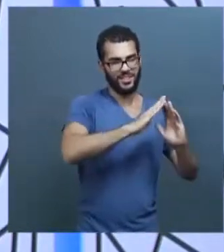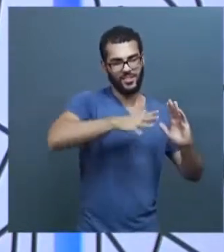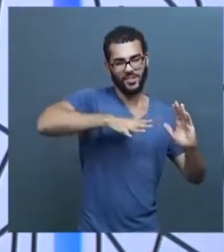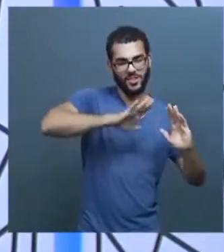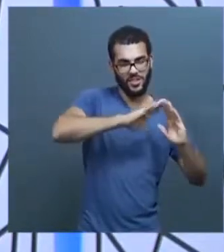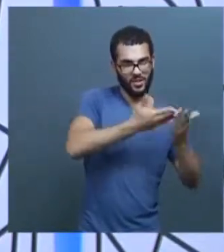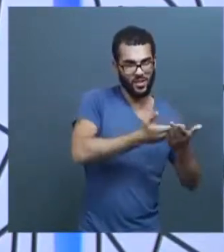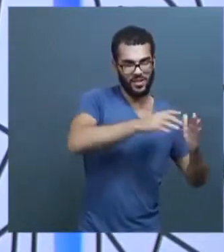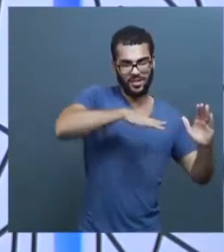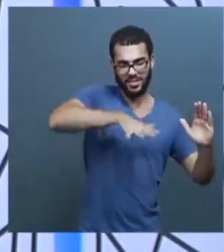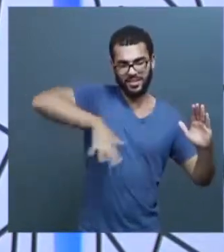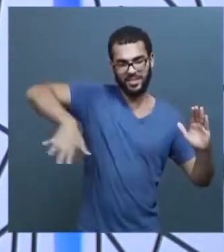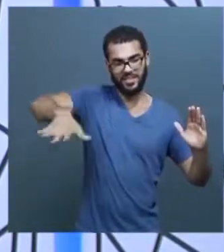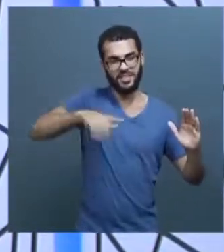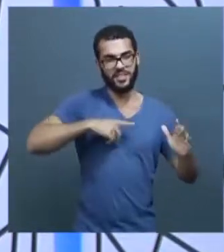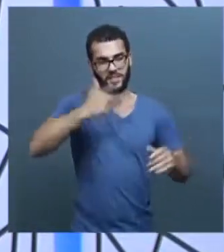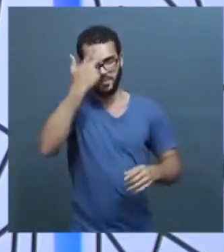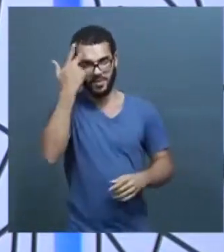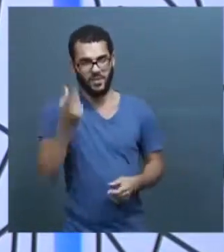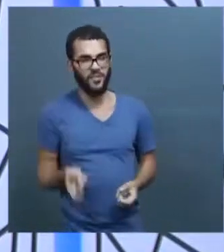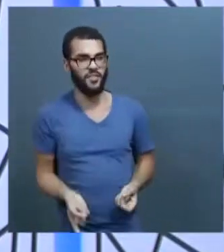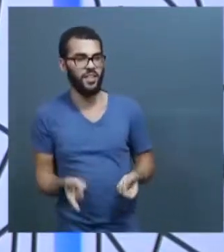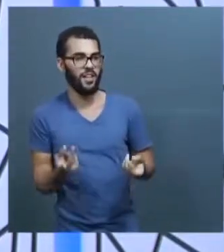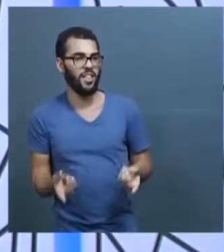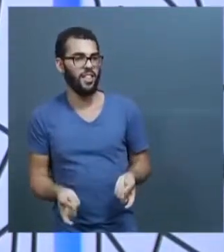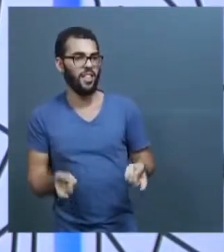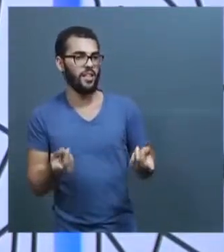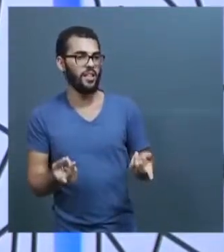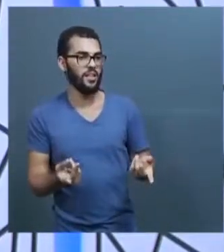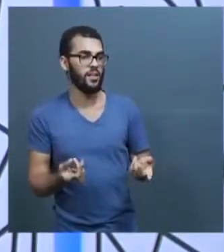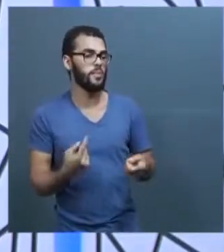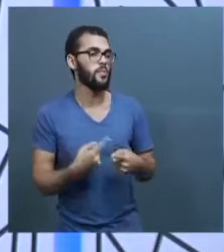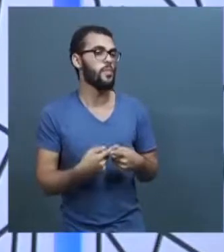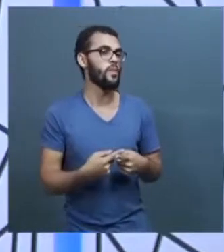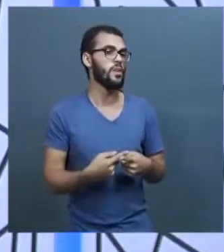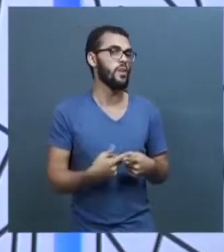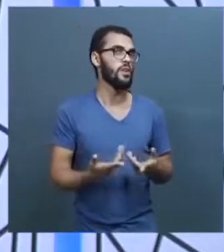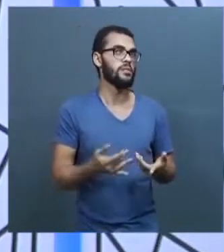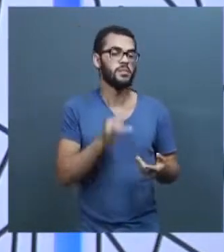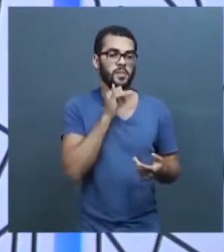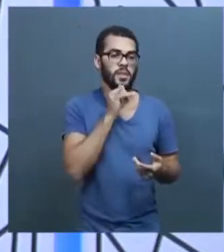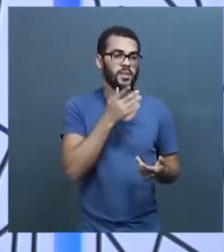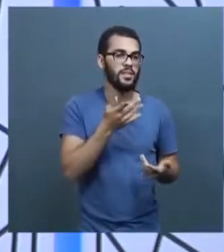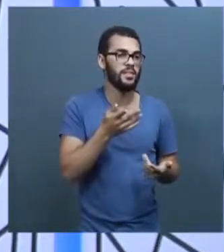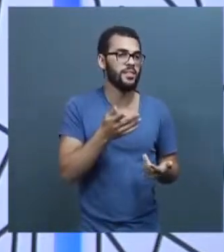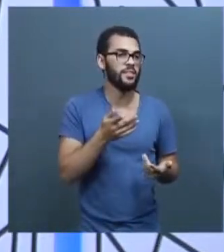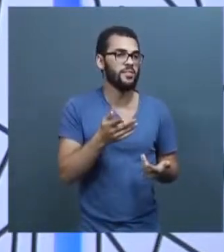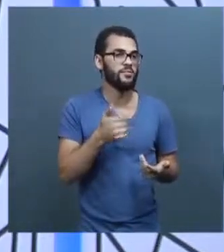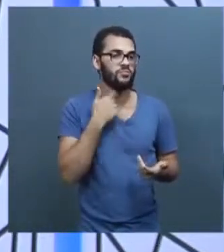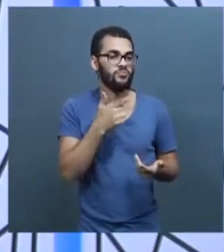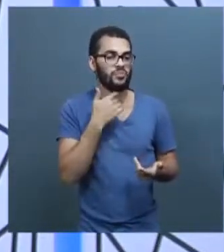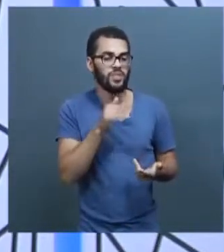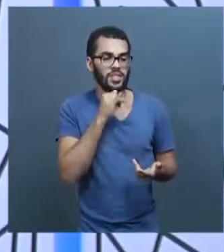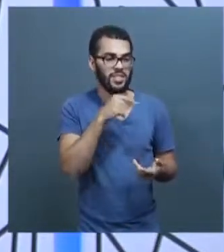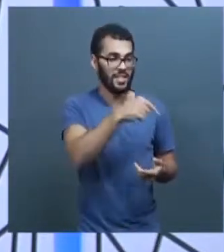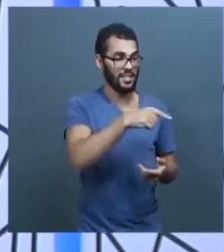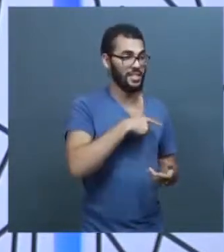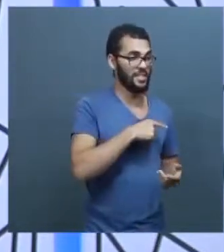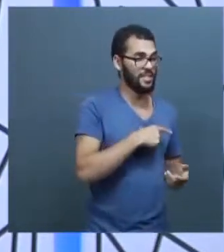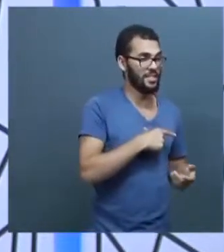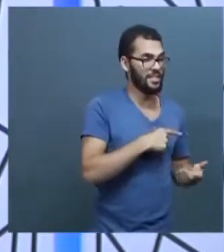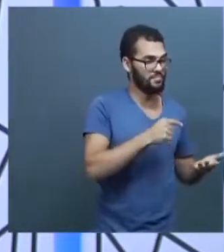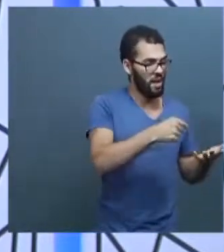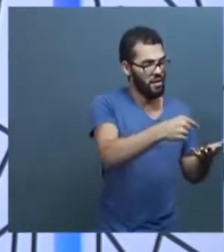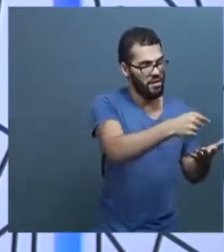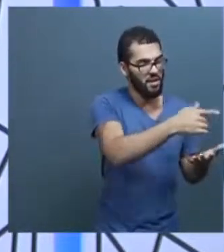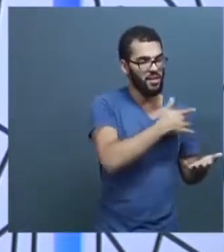escola, porque não adianta nada na escola estar oferecendo algumas coisas saudáveis e de fora ter